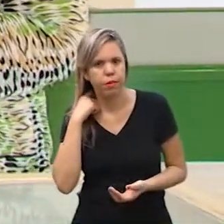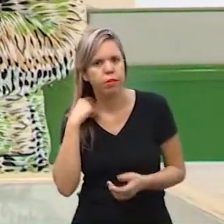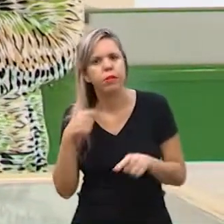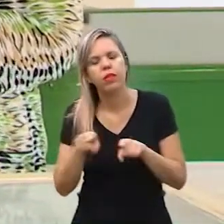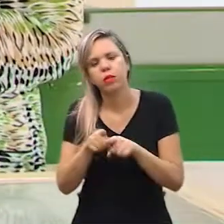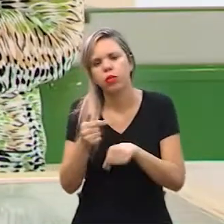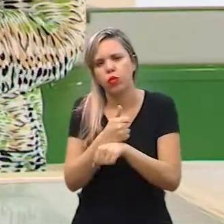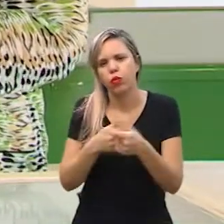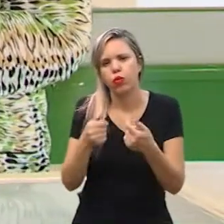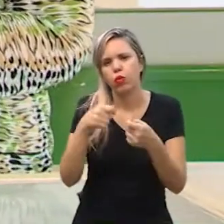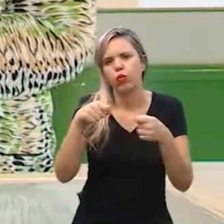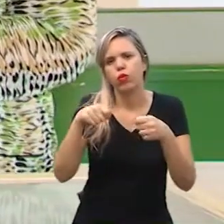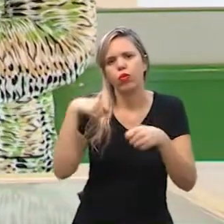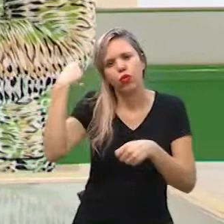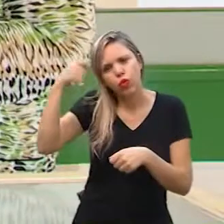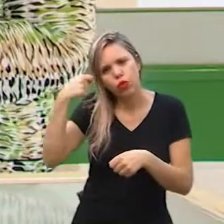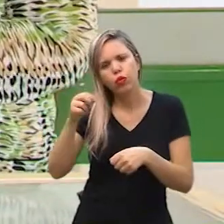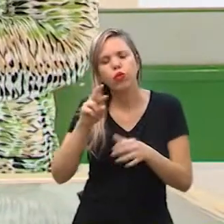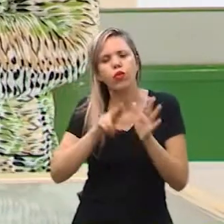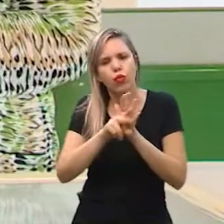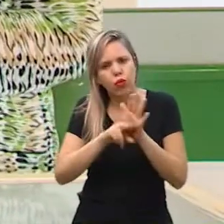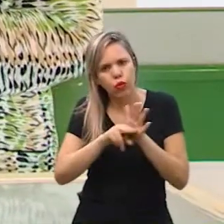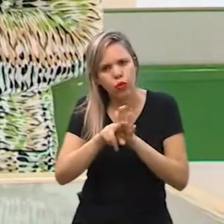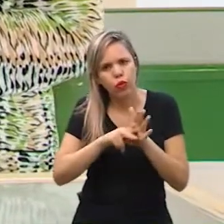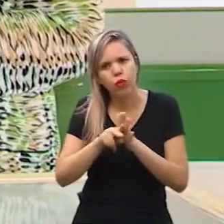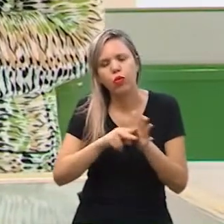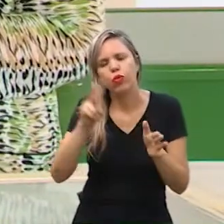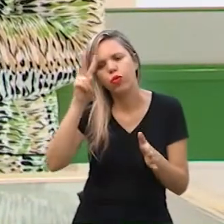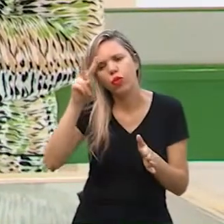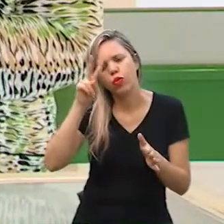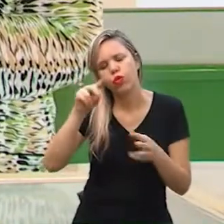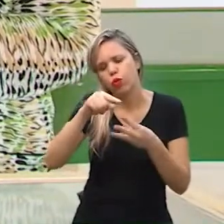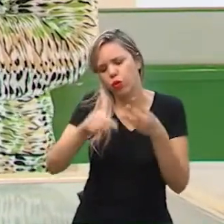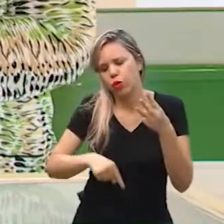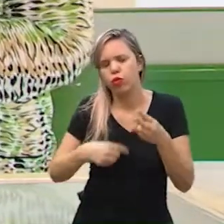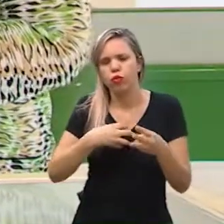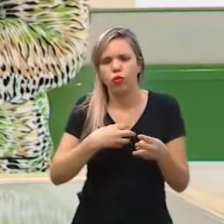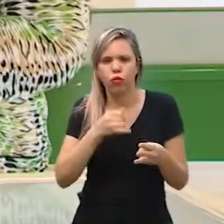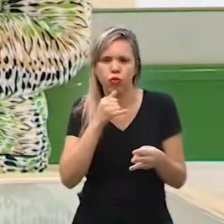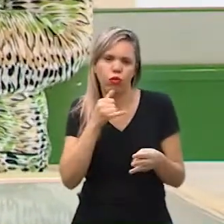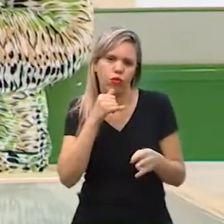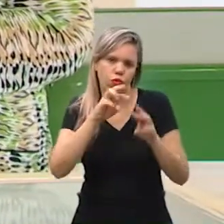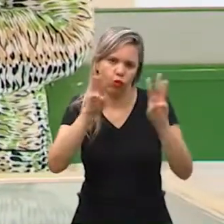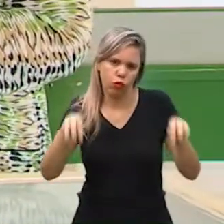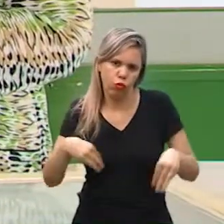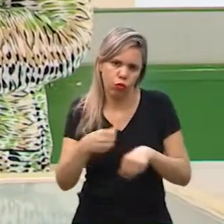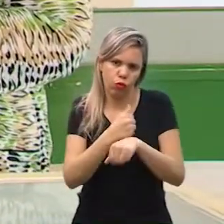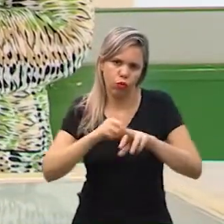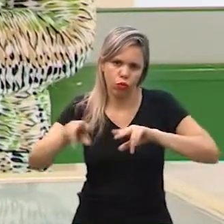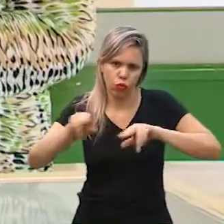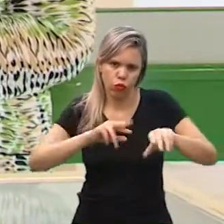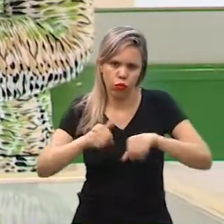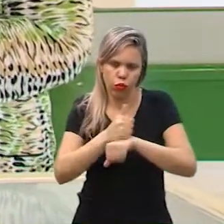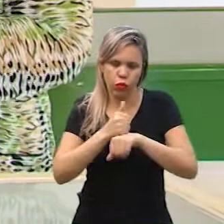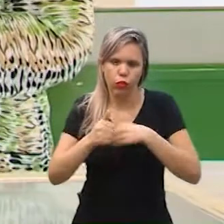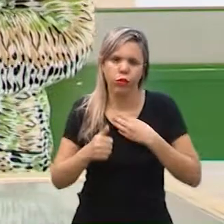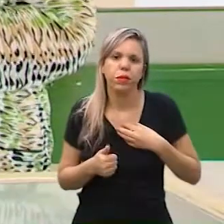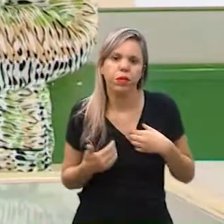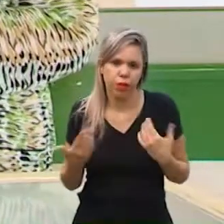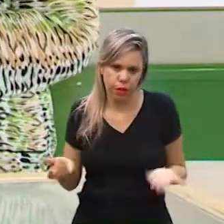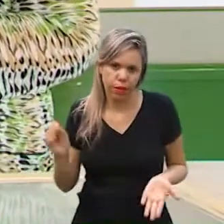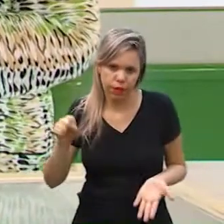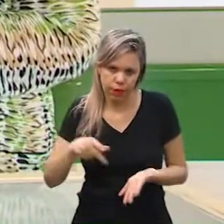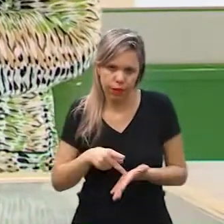caso, museu de arte, museu de biologia, museu de história, que eu citei como exemplo. Tudo, né, é o trabalho de um museólogo, é